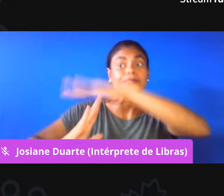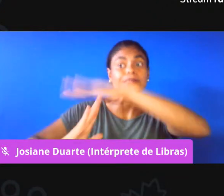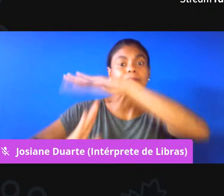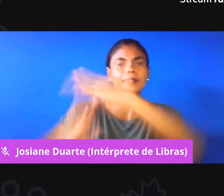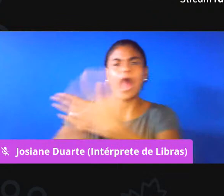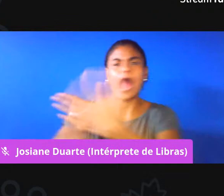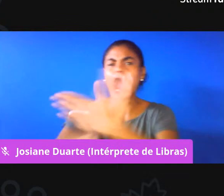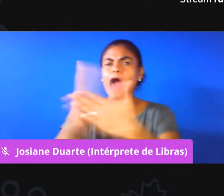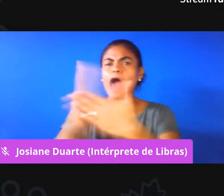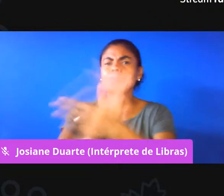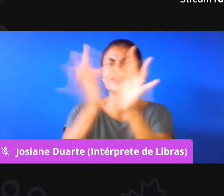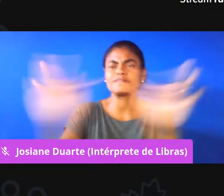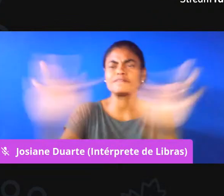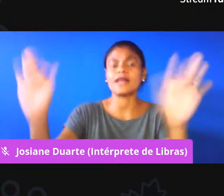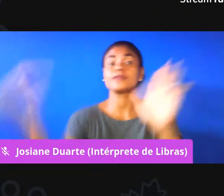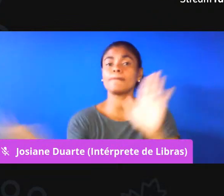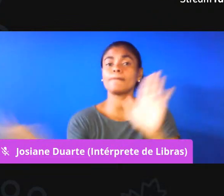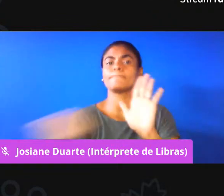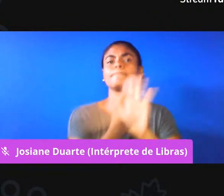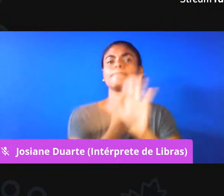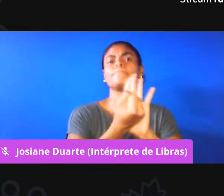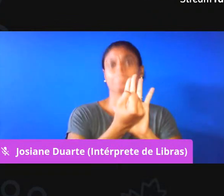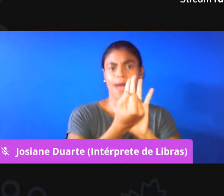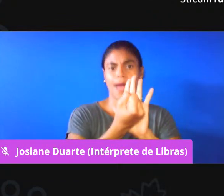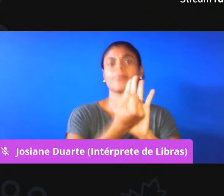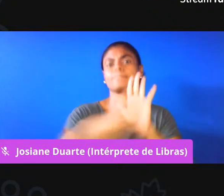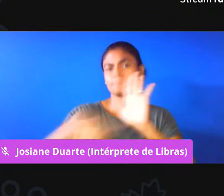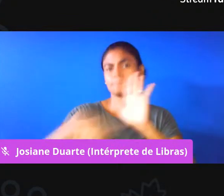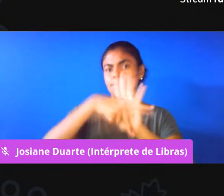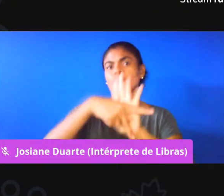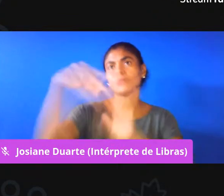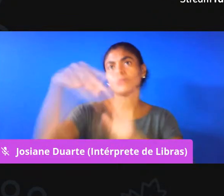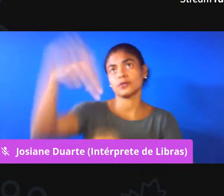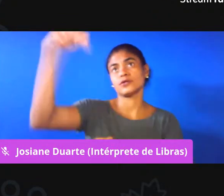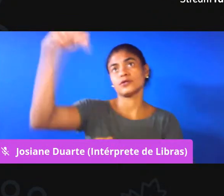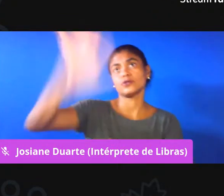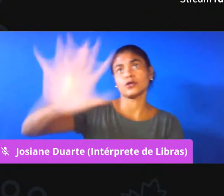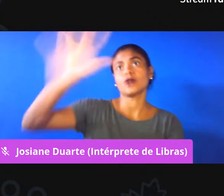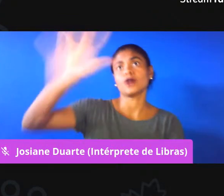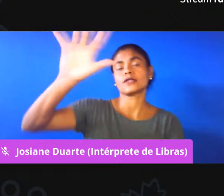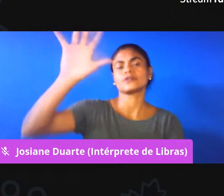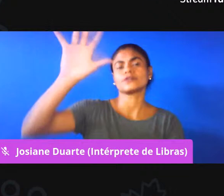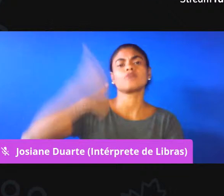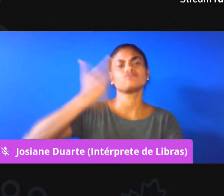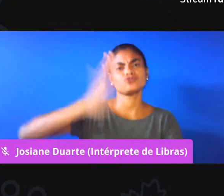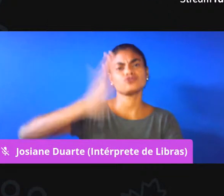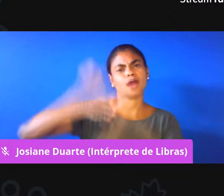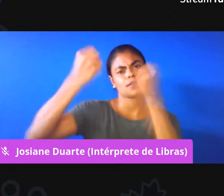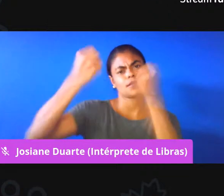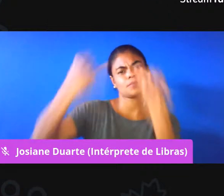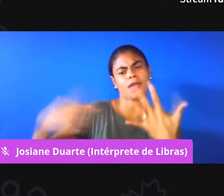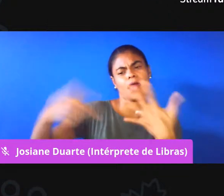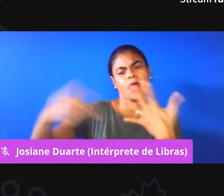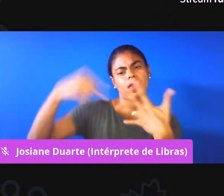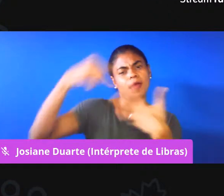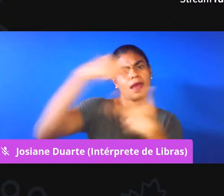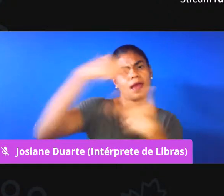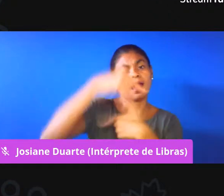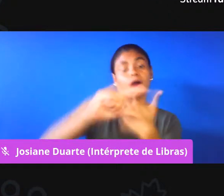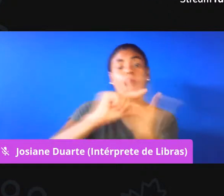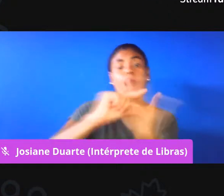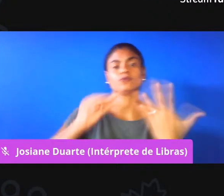regional nordestino. Utilizaremos, então, como corpus aqueles autores que eu já me referi. Vejamos algumas conceituações de